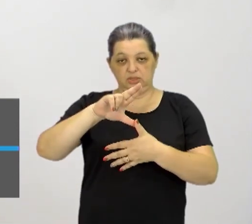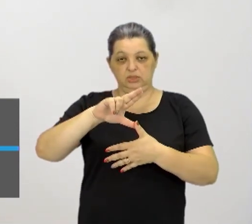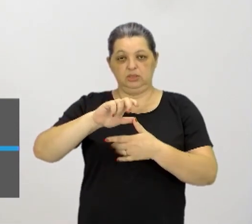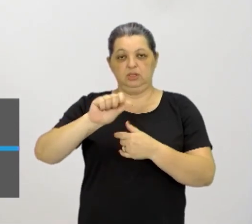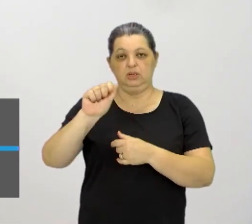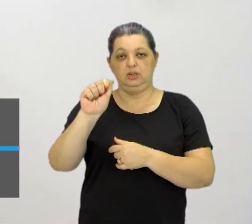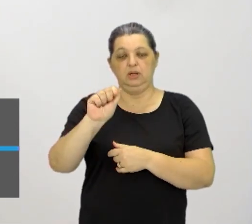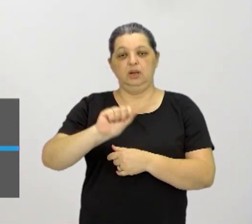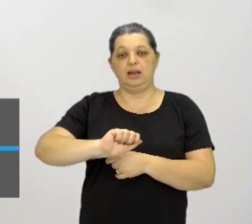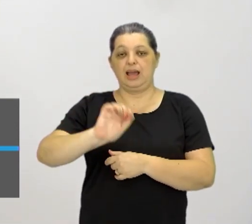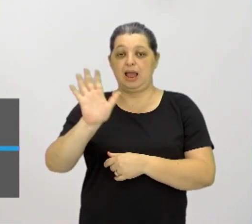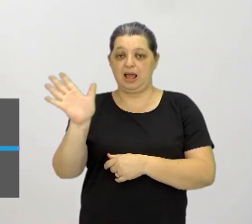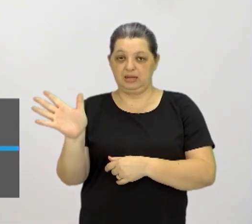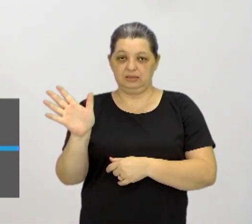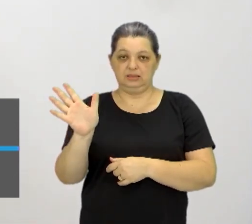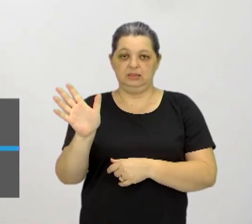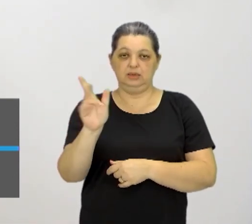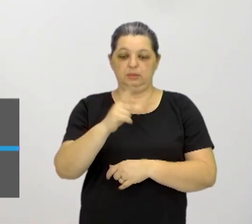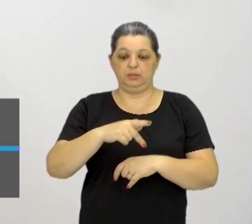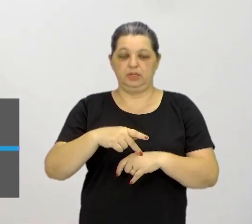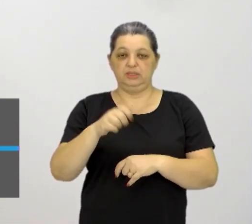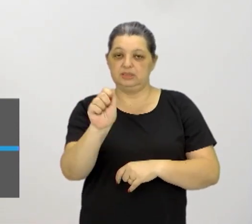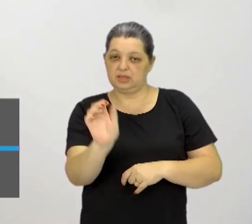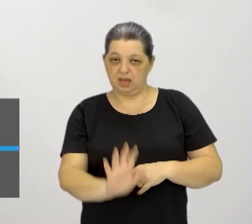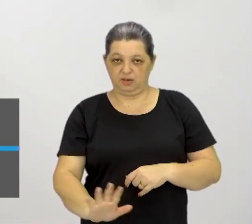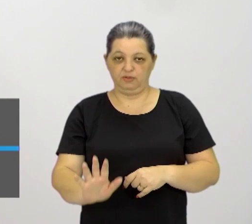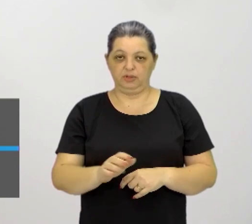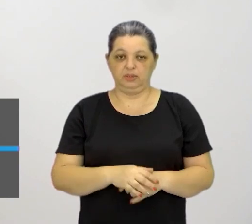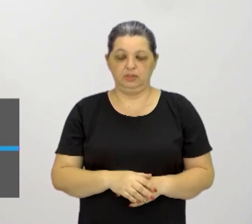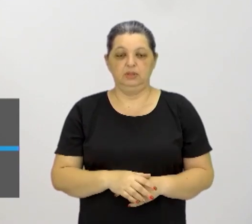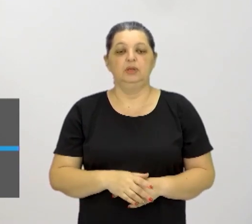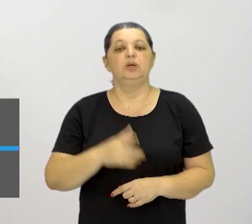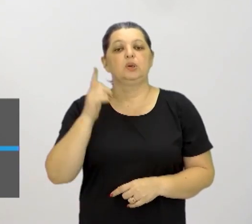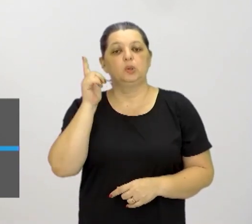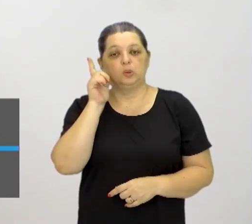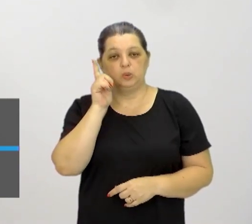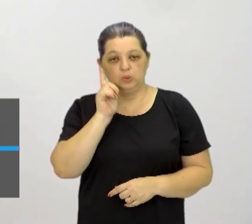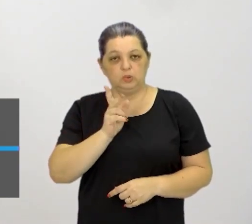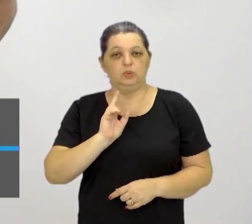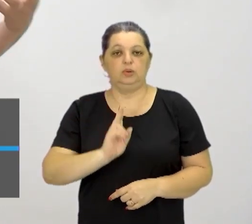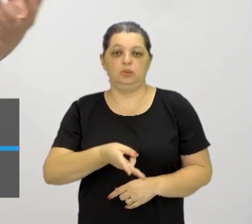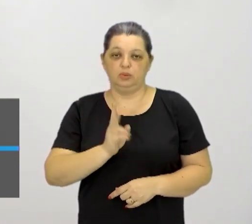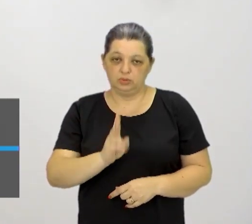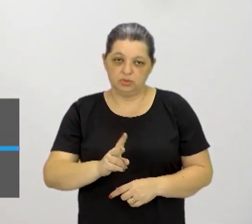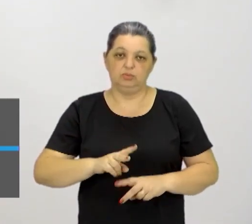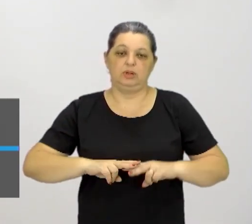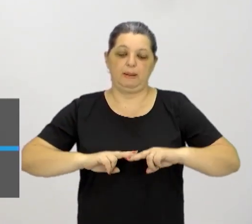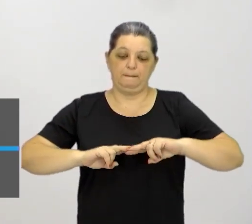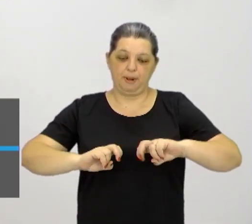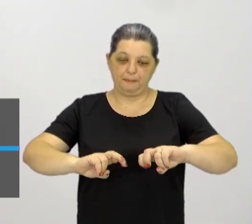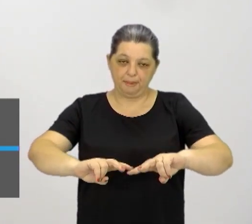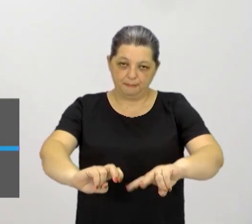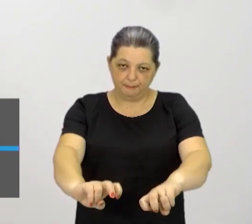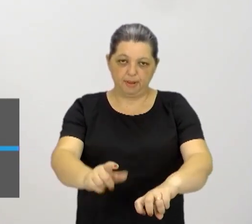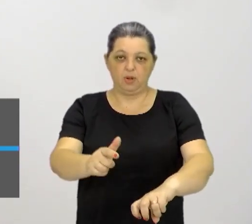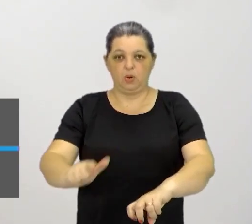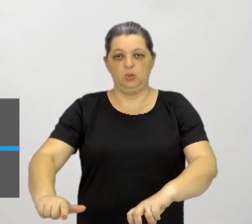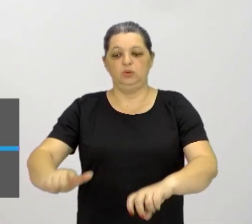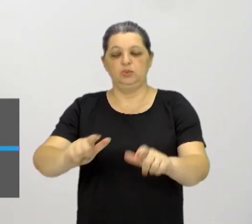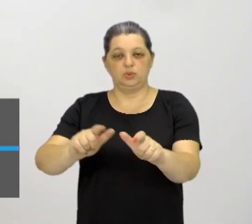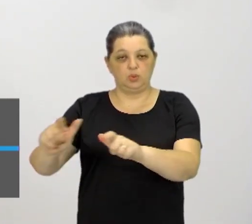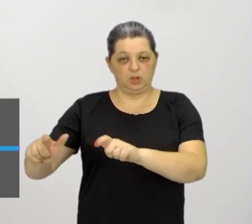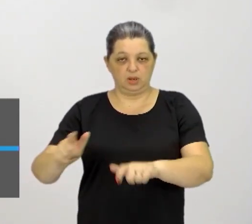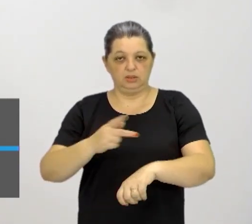Ásia. Então, ainda continuamos tendo potências que estão explorando outros lugares,